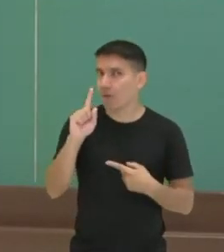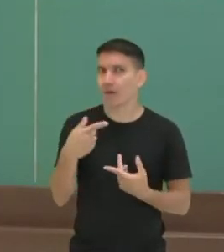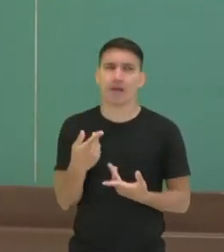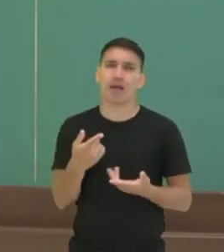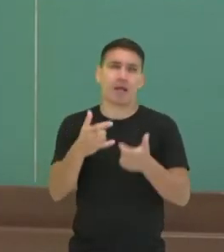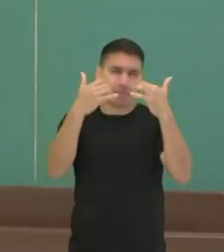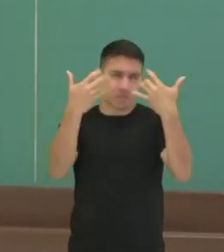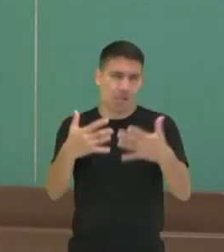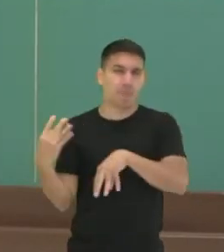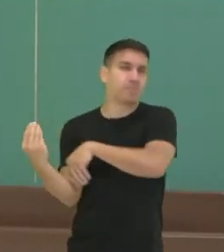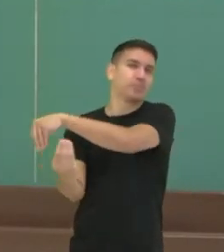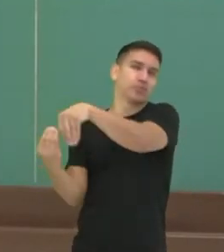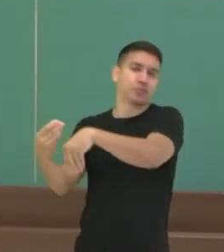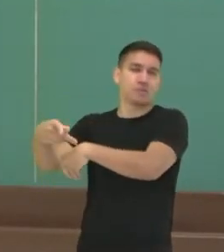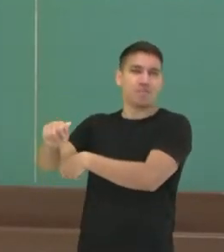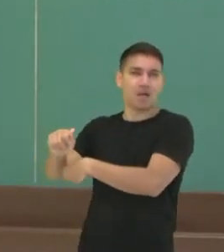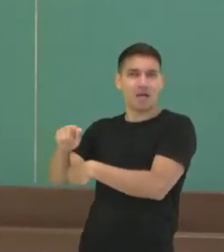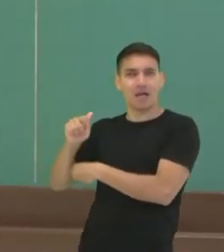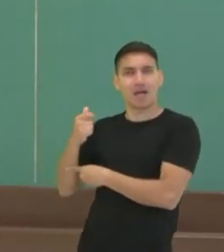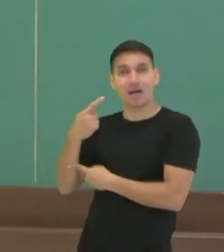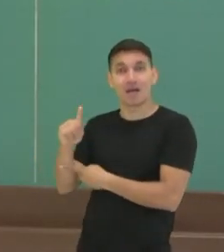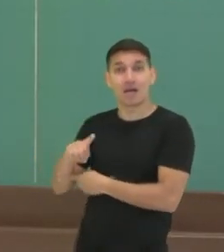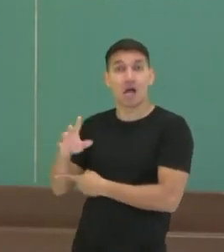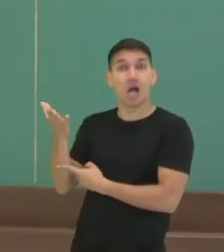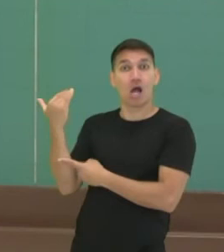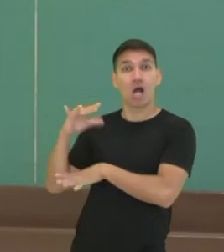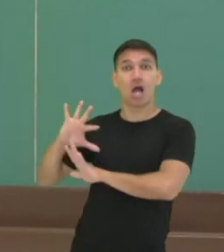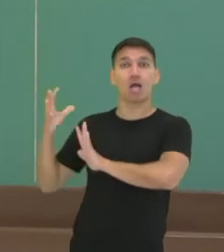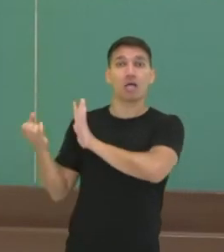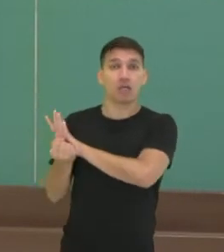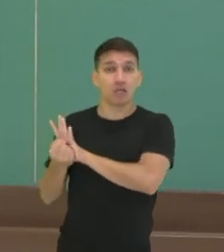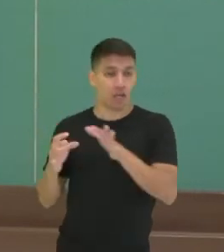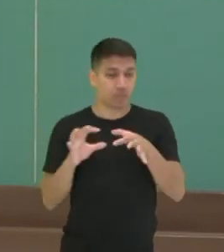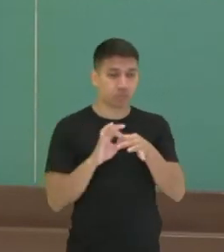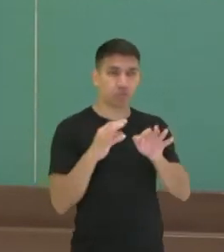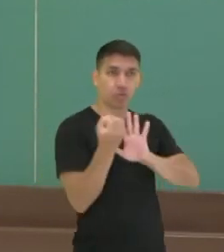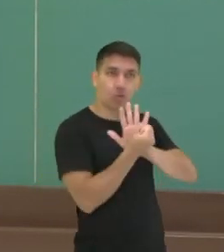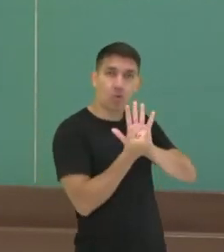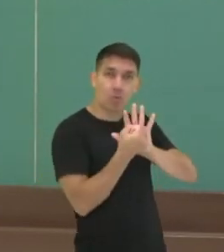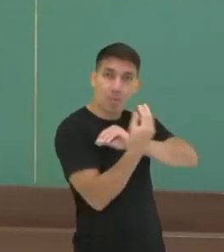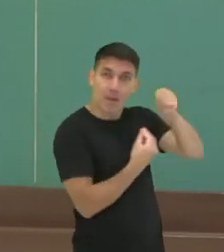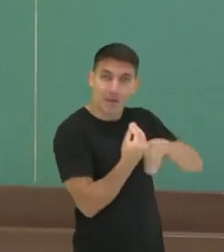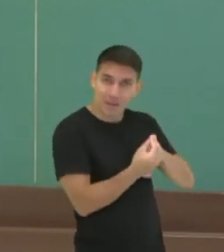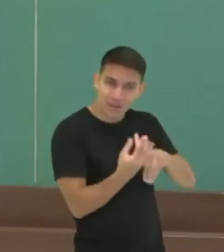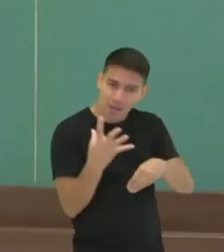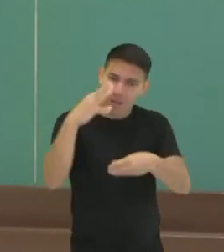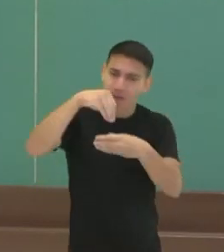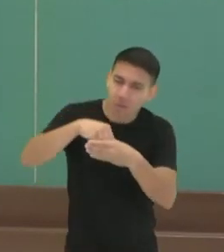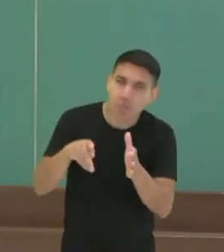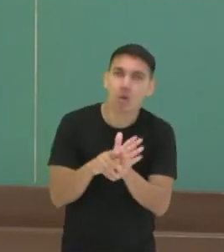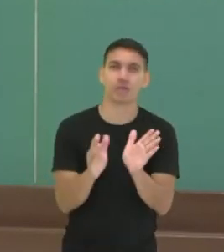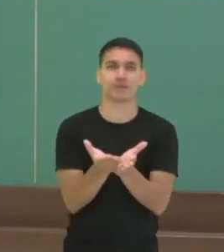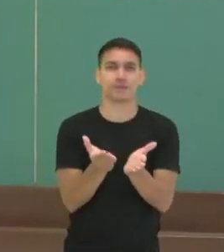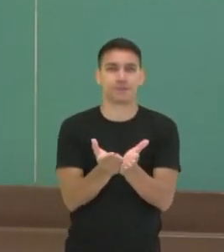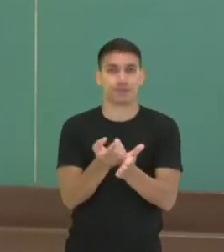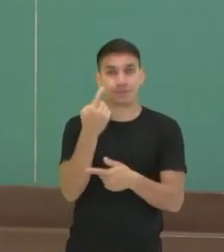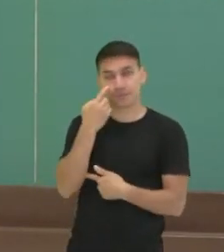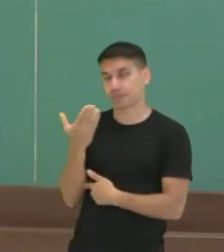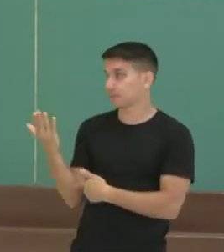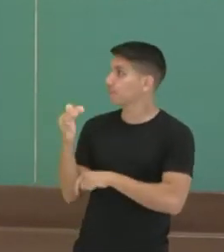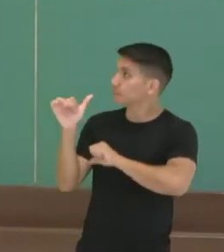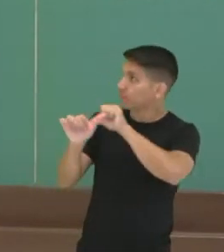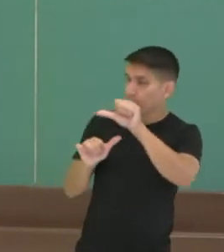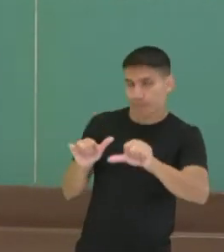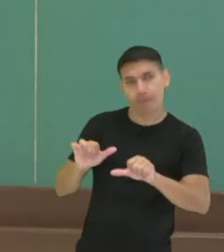colocar pagãs, que tinham sua simbologia. Agora essa simbologia, você pode ver nessa ilustração, ela está sendo acrescentada para dentro do cristianismo. Então aquele